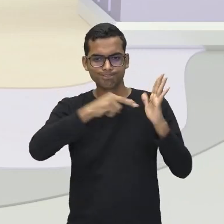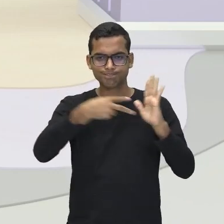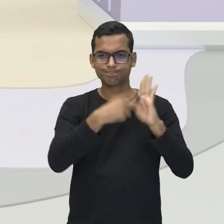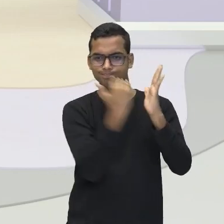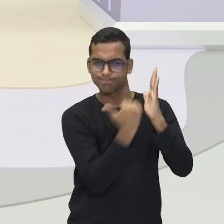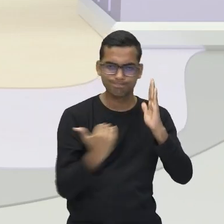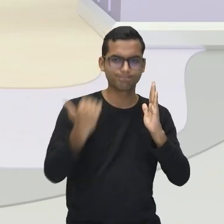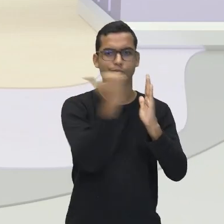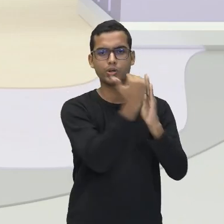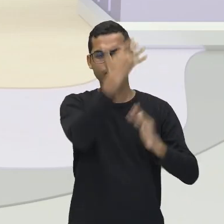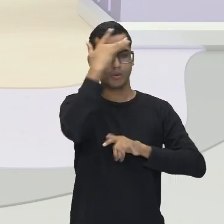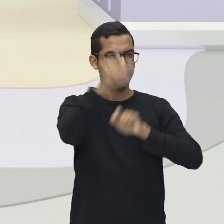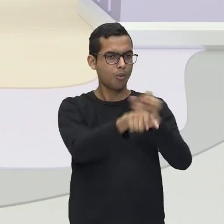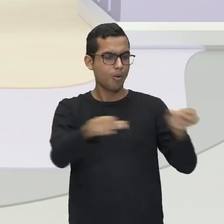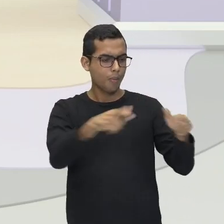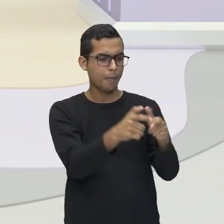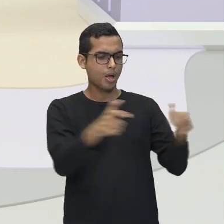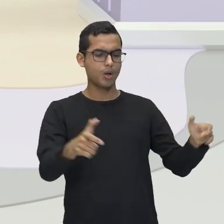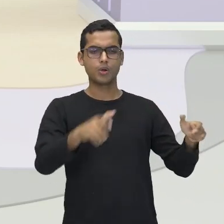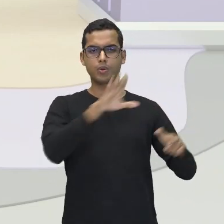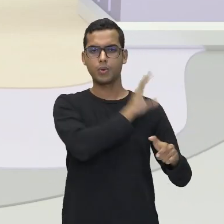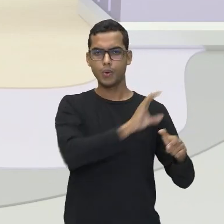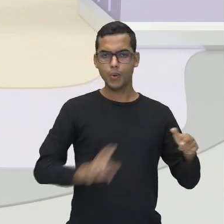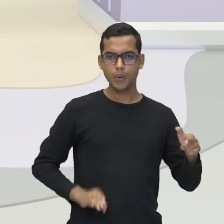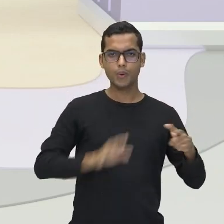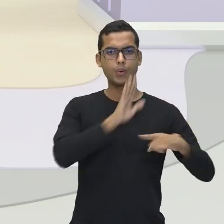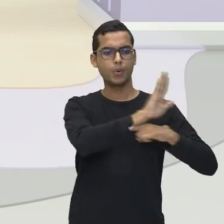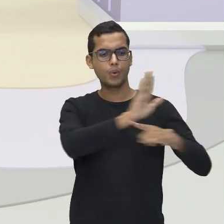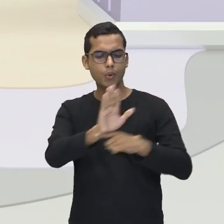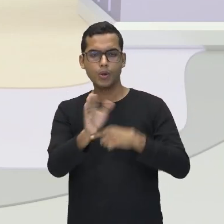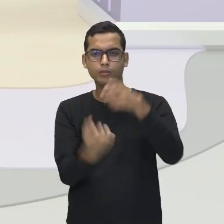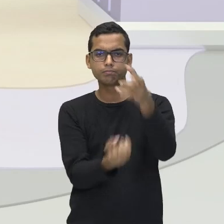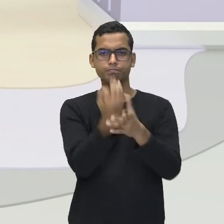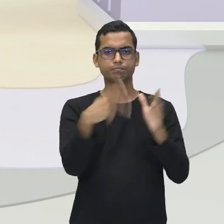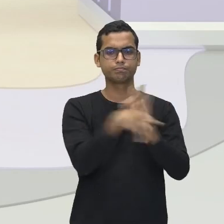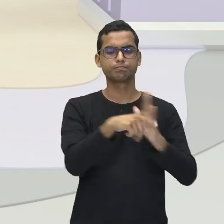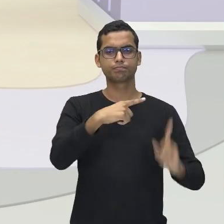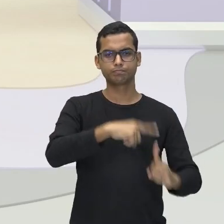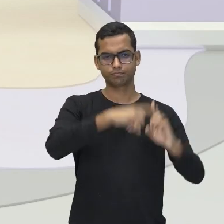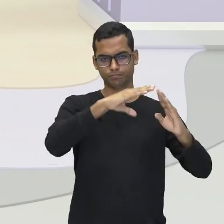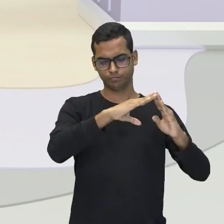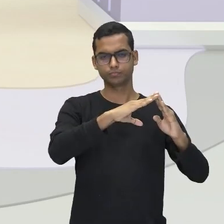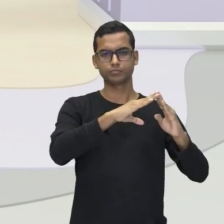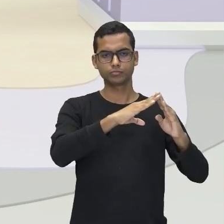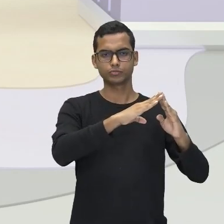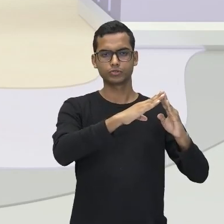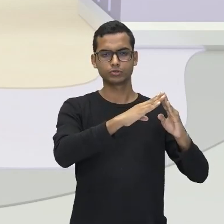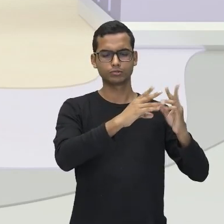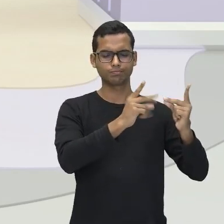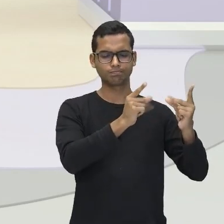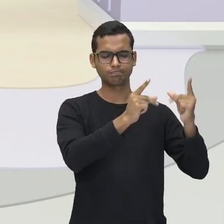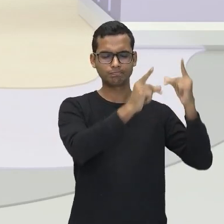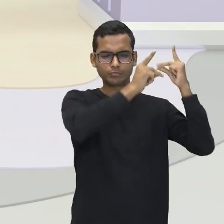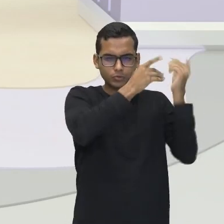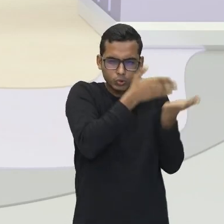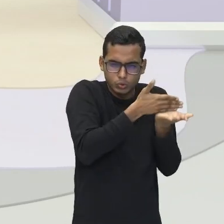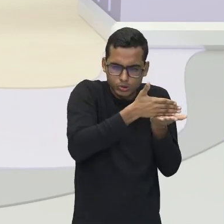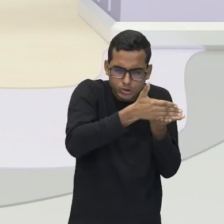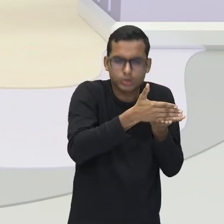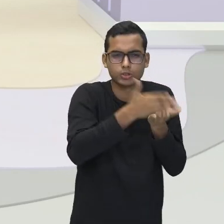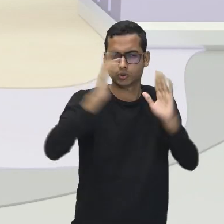para aqueles cristãos que ajudaram a formar a igreja nos primeiros séculos. Né? Muito